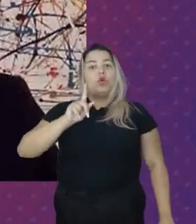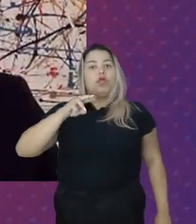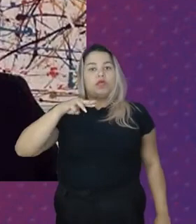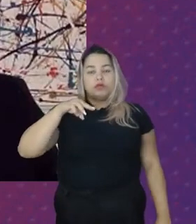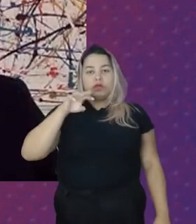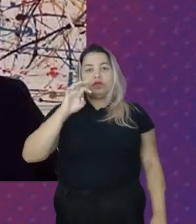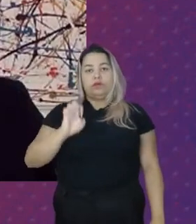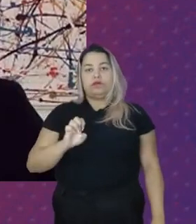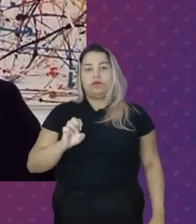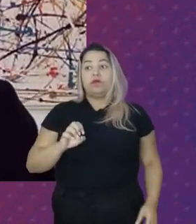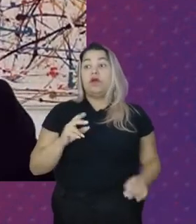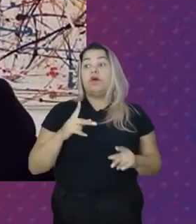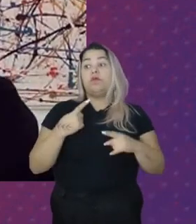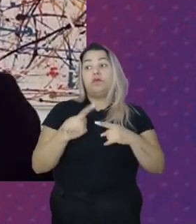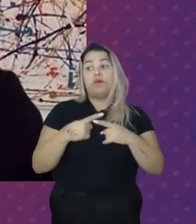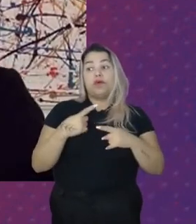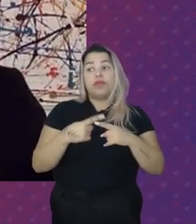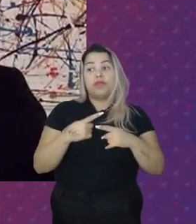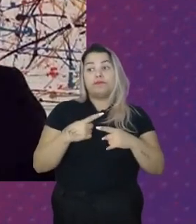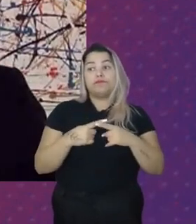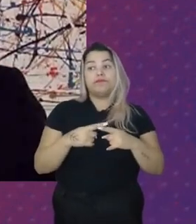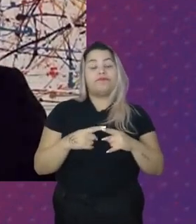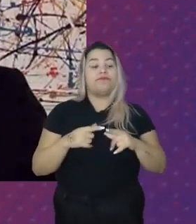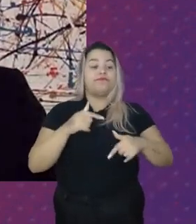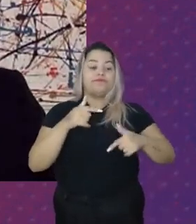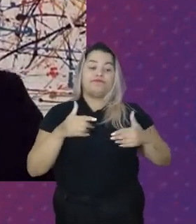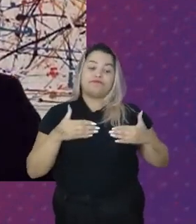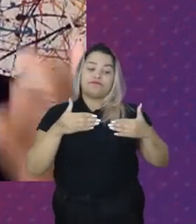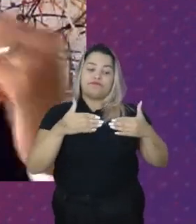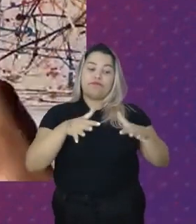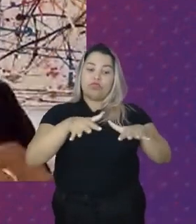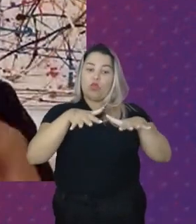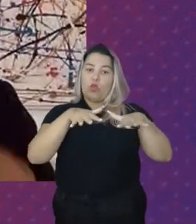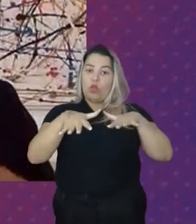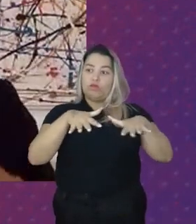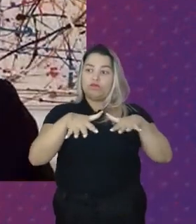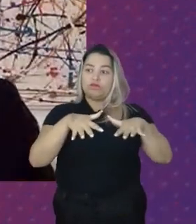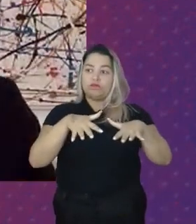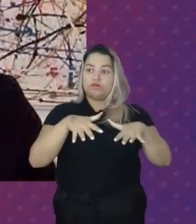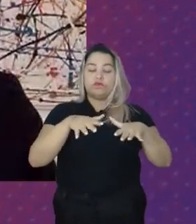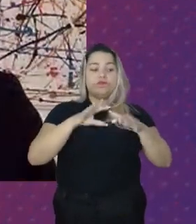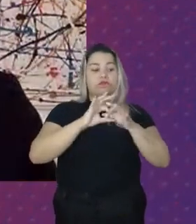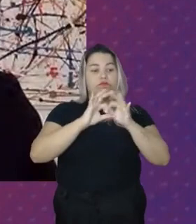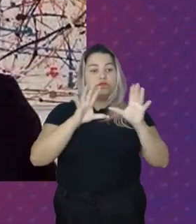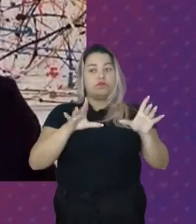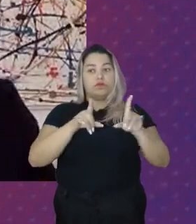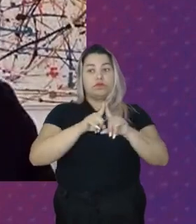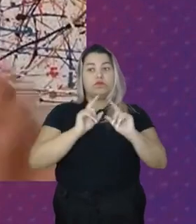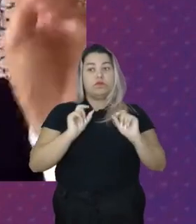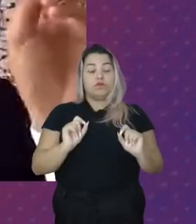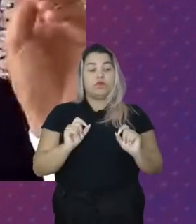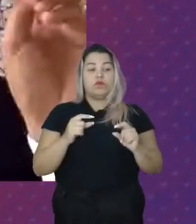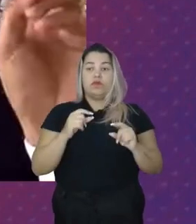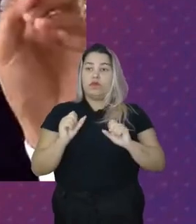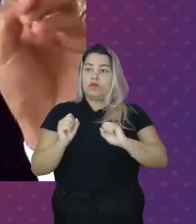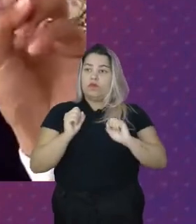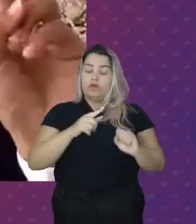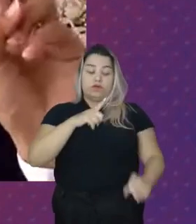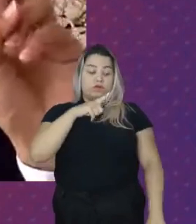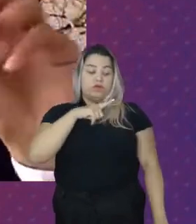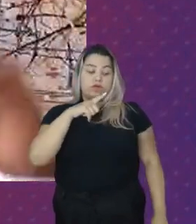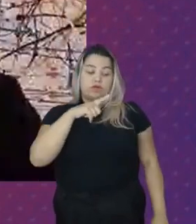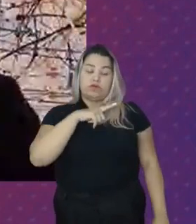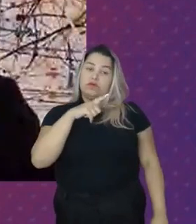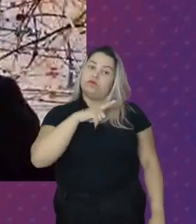servidão, pois a massa das trabalhadoras libertas, na visão dessas elites, possuía